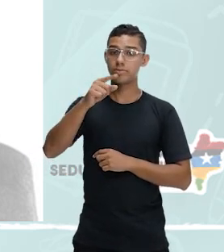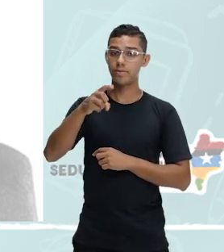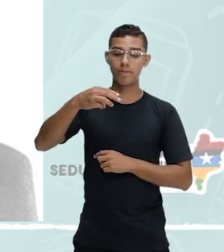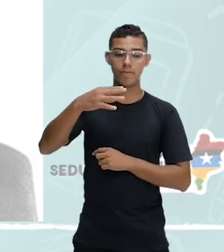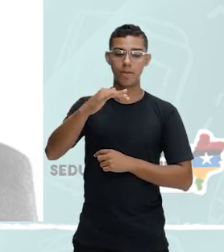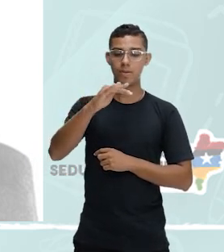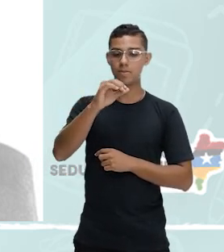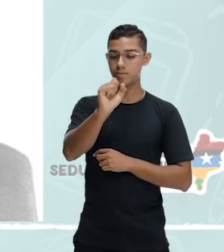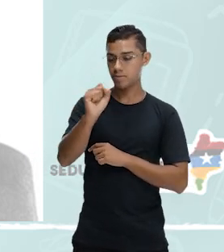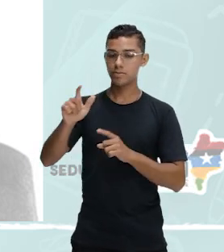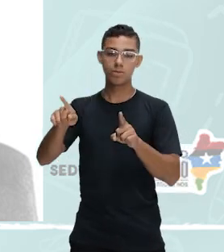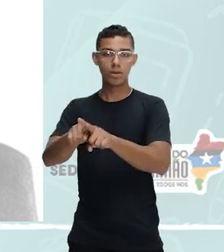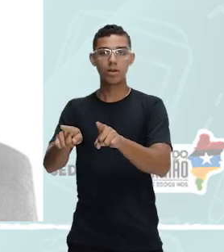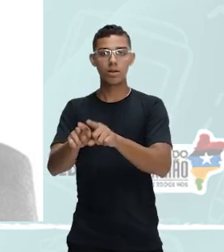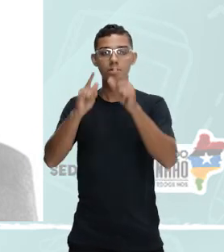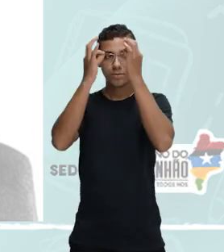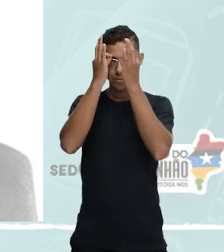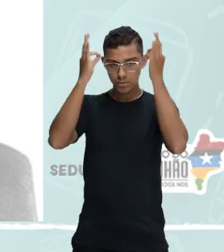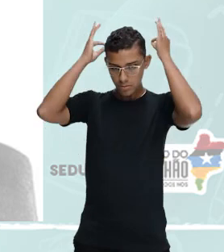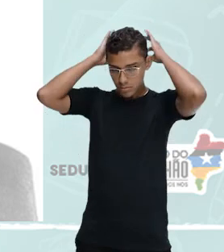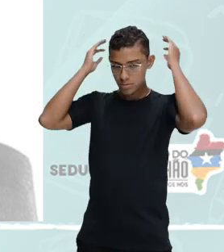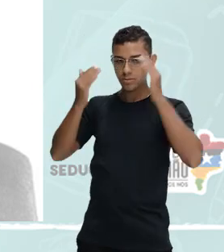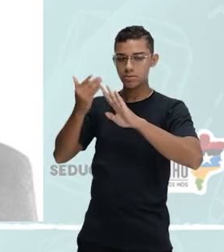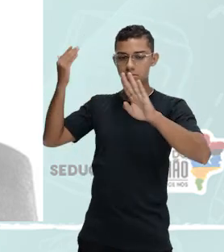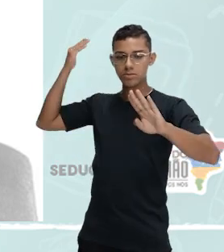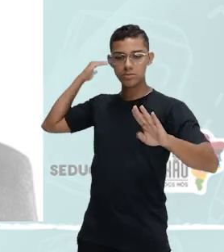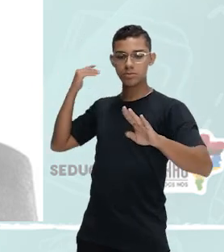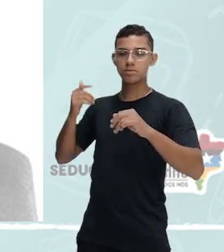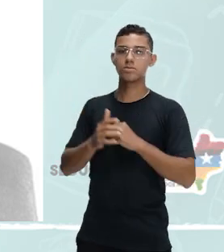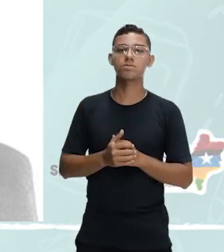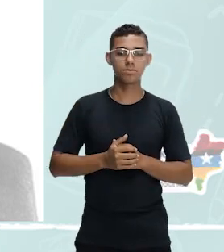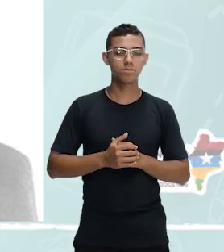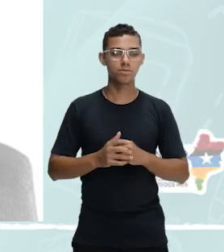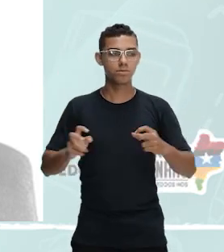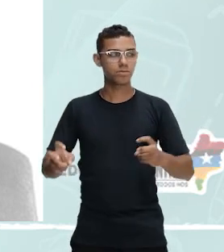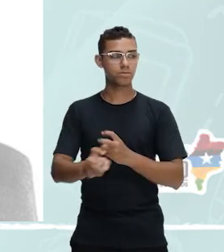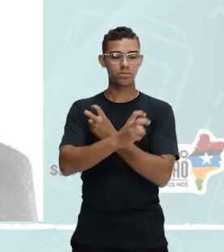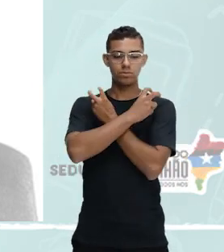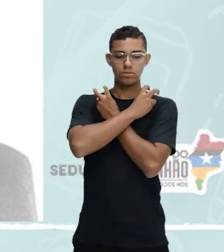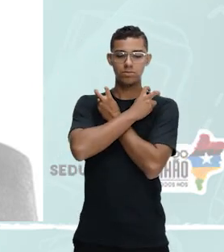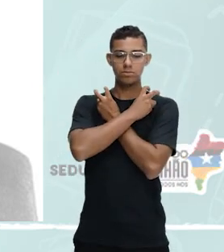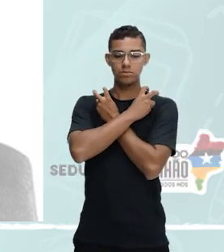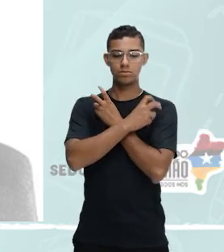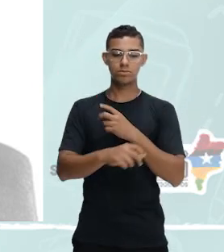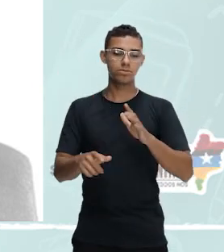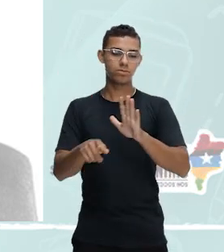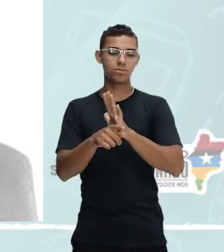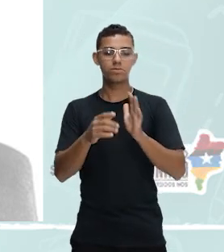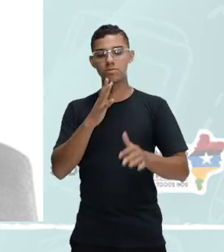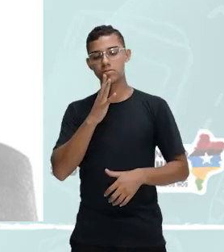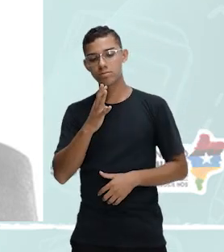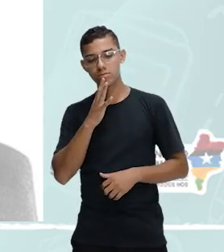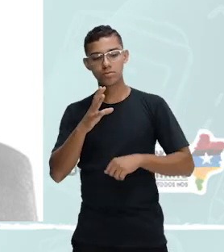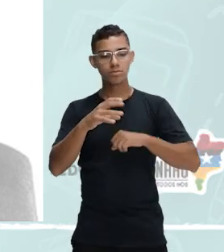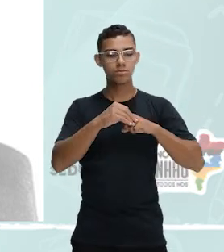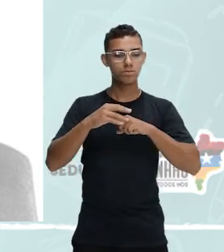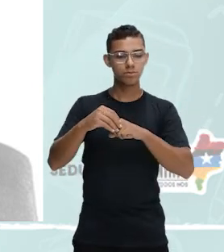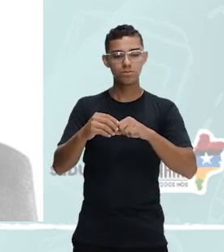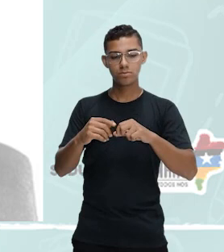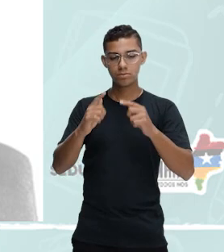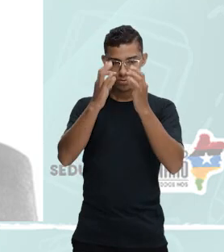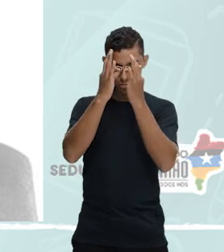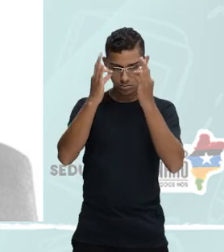antes dos gregos aí, né? Isso no conhecimento astronômico, né, da